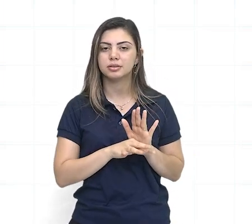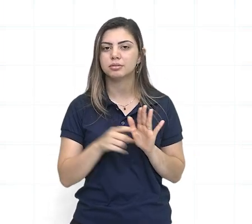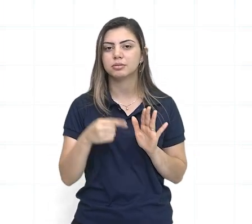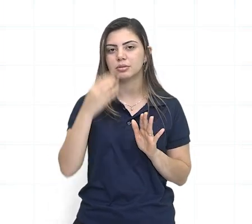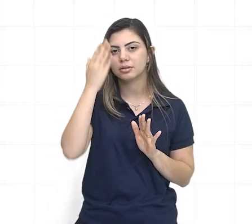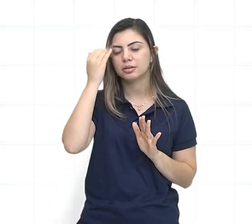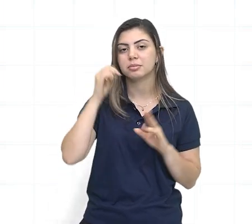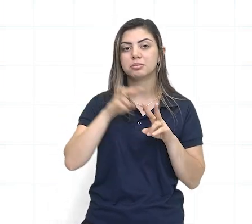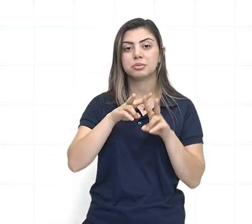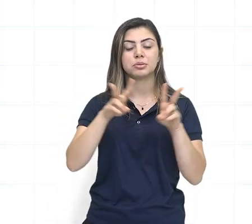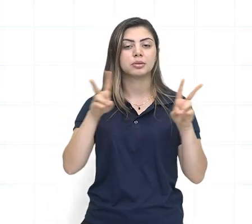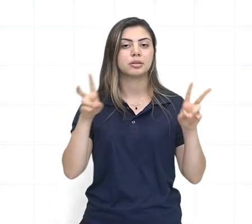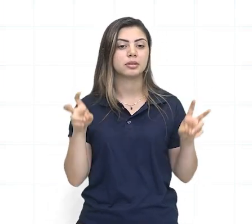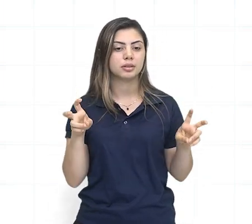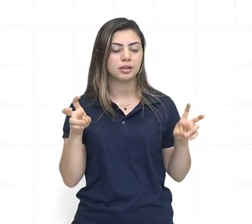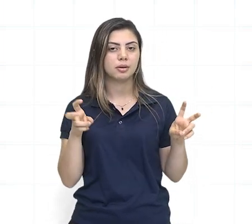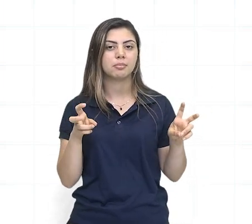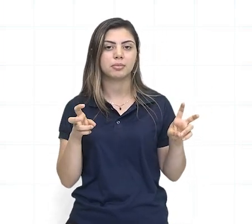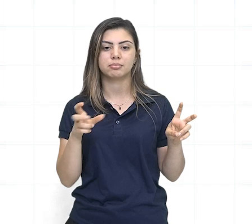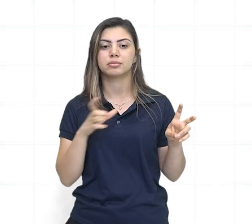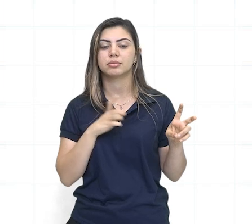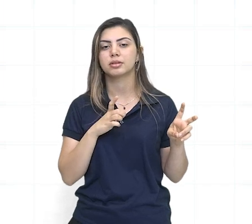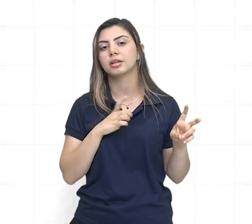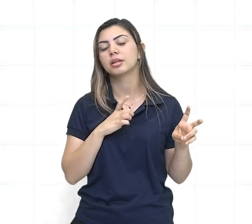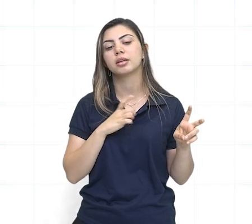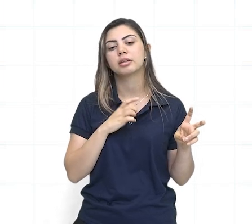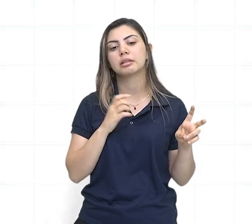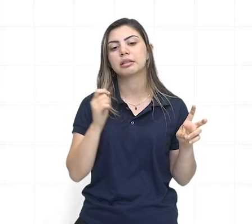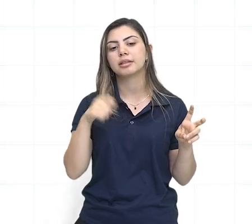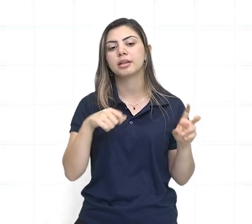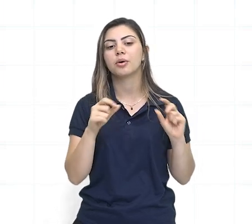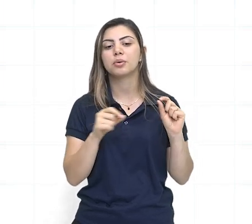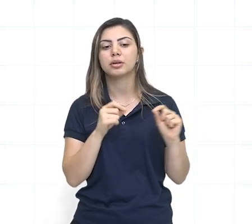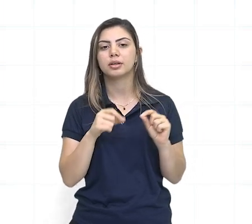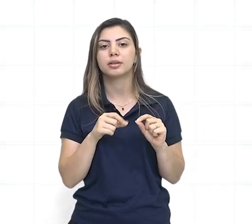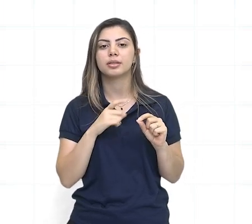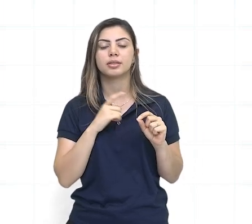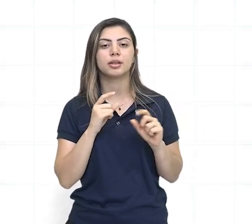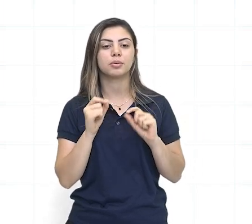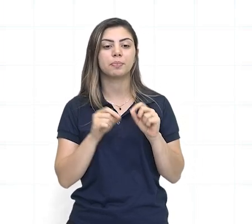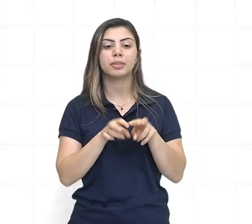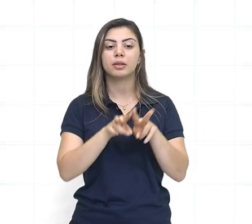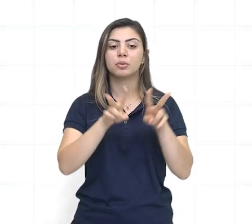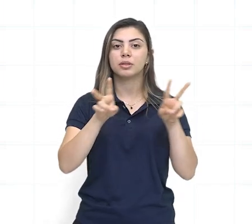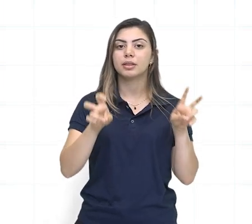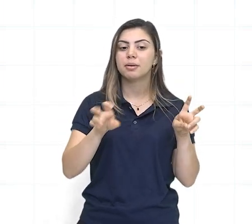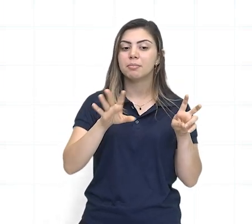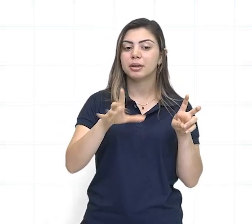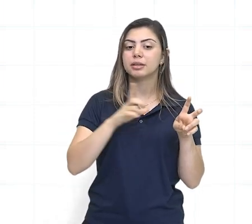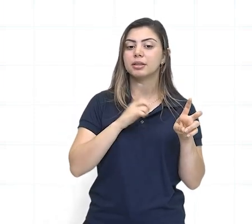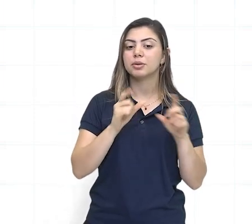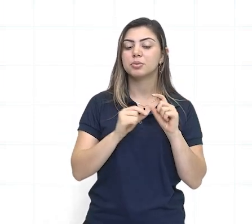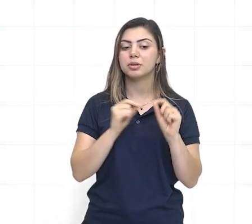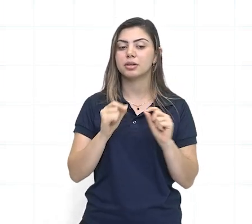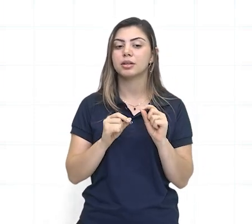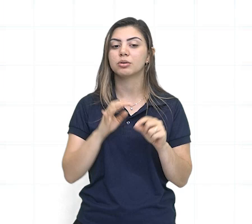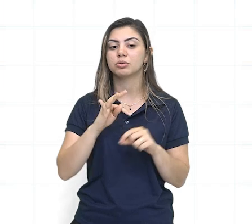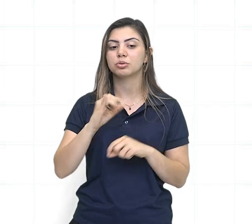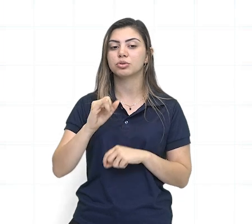tema, que é mais amplo, eu posso retirar o título. Qual é o título? Bomba